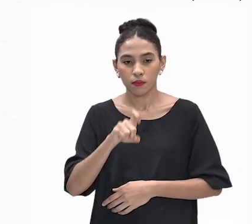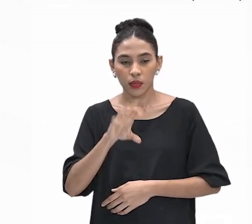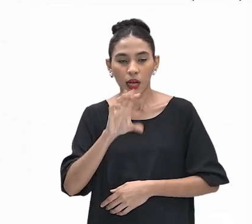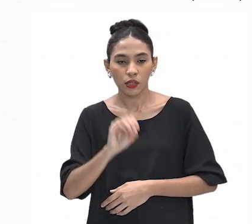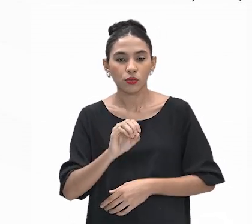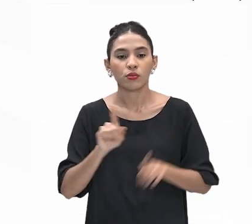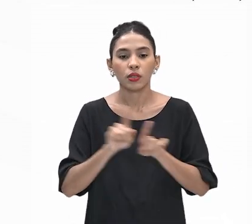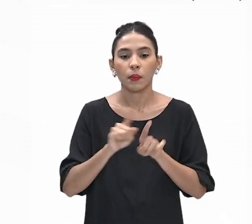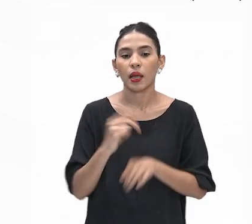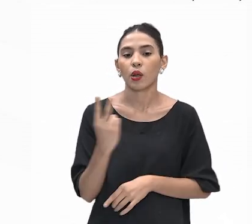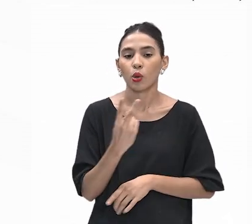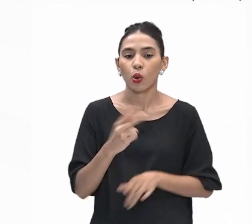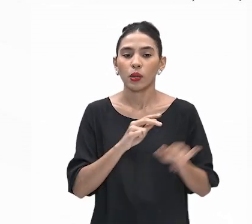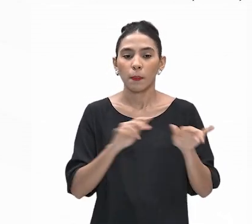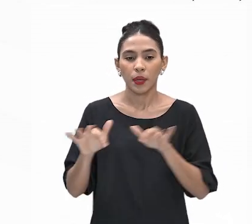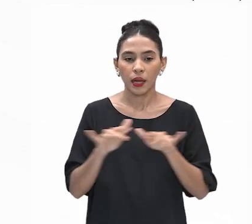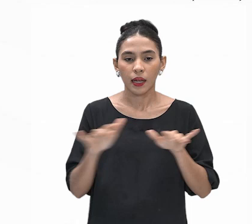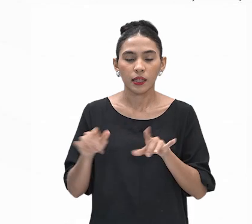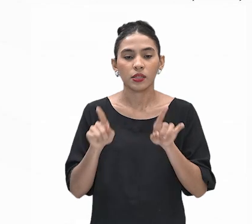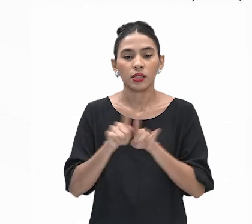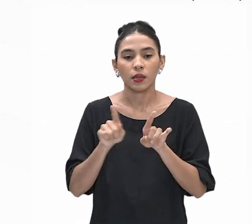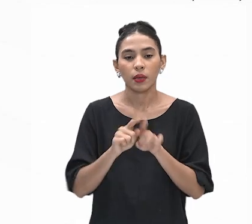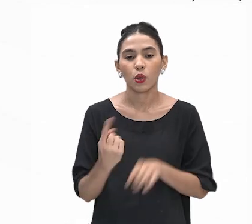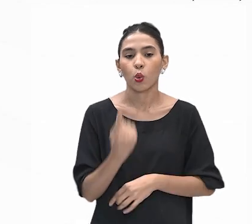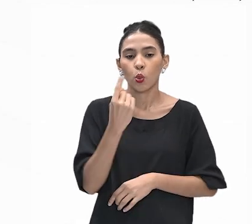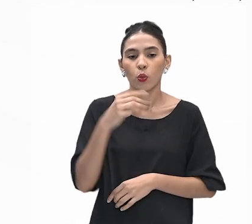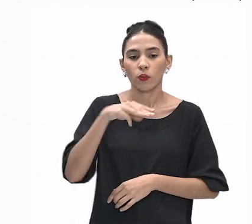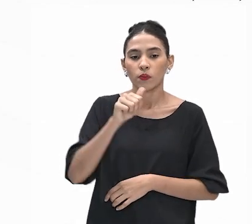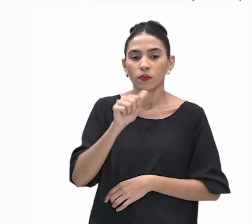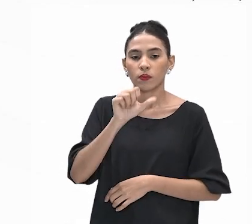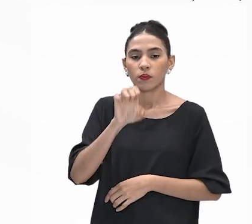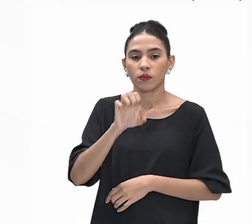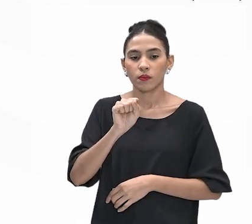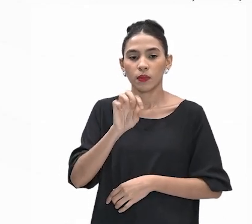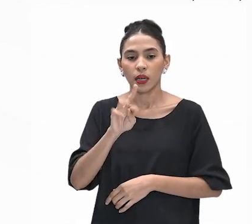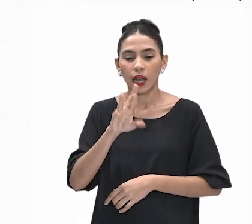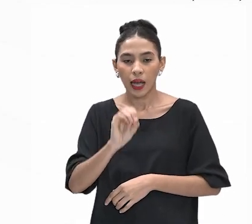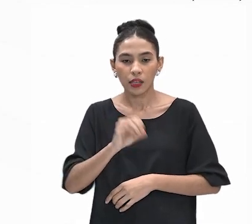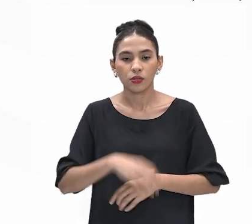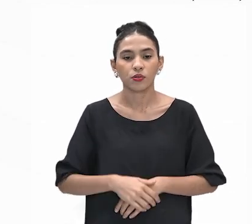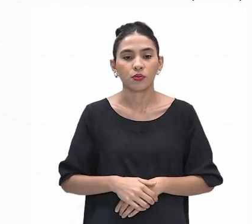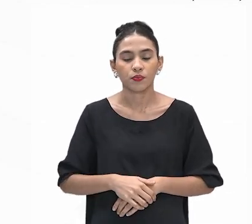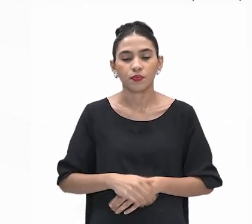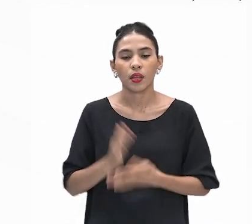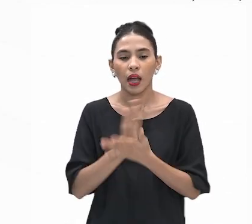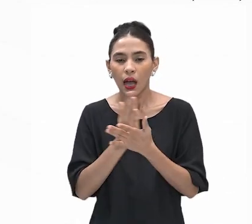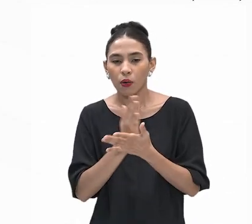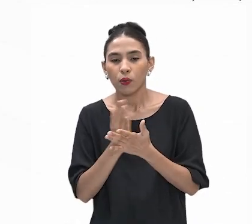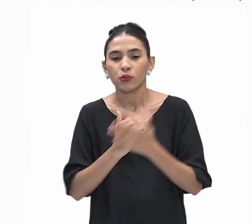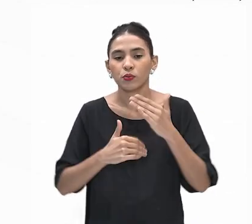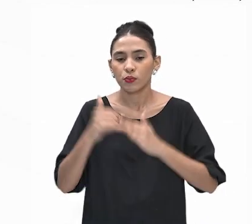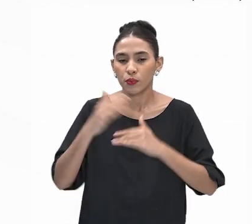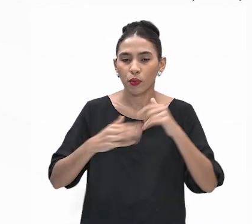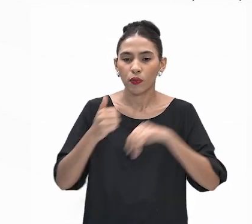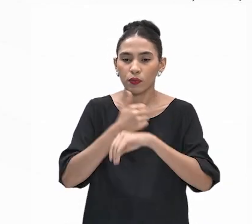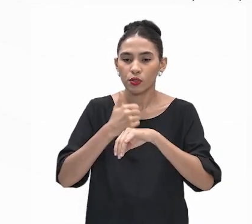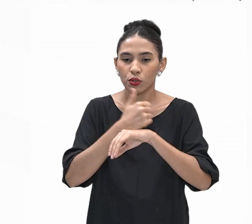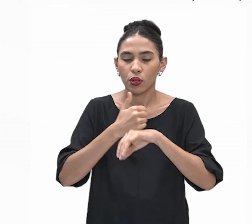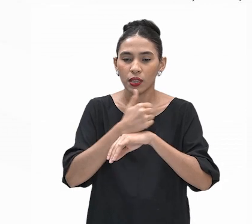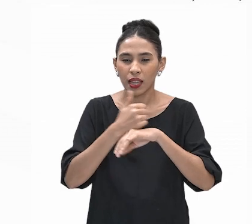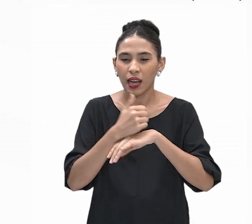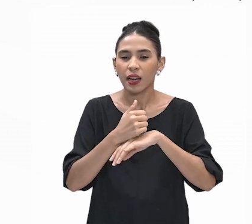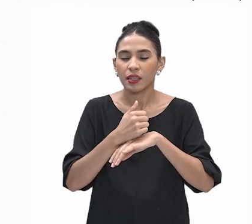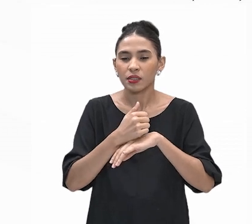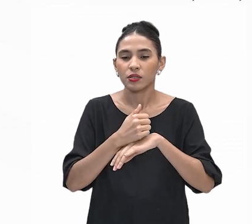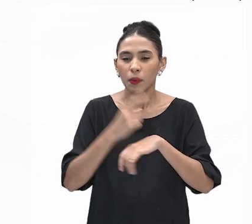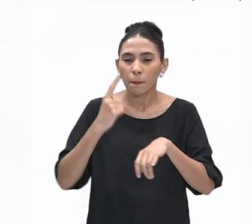e um preparador vocal. Alguns desses profissionais atuam no coro desde a primeira formação. Então, vocês estão